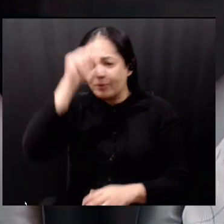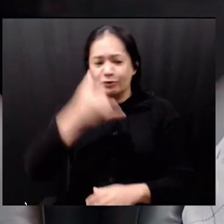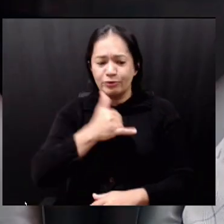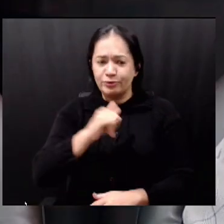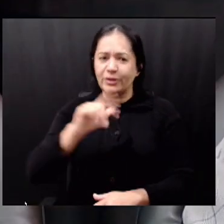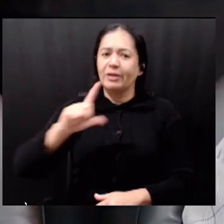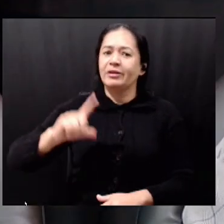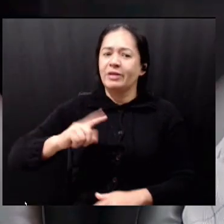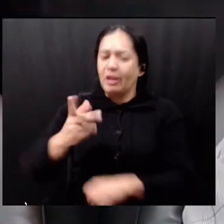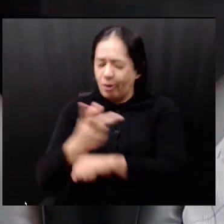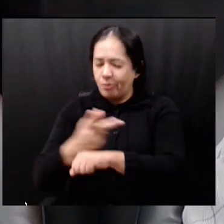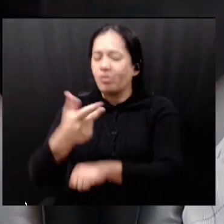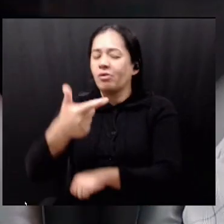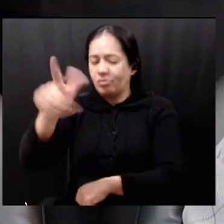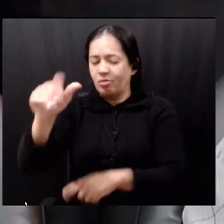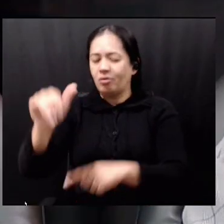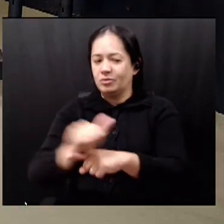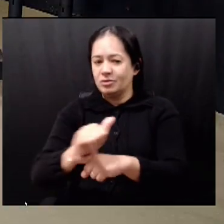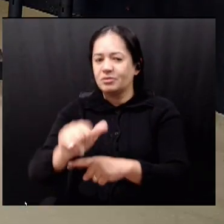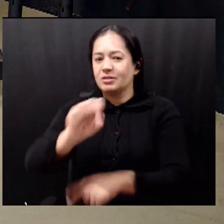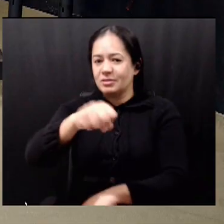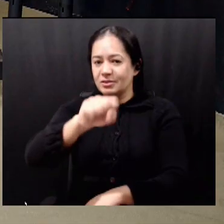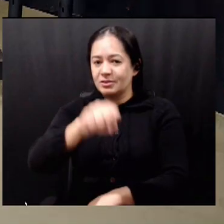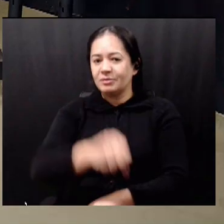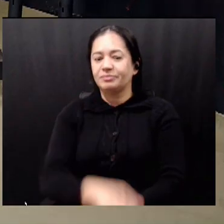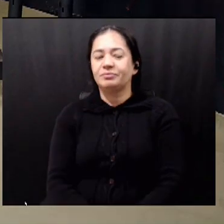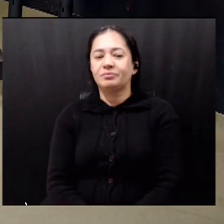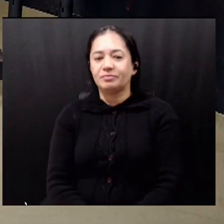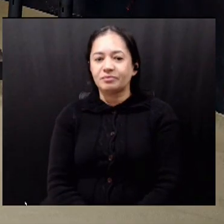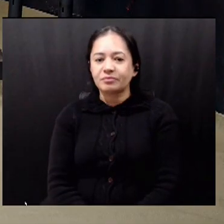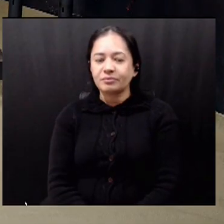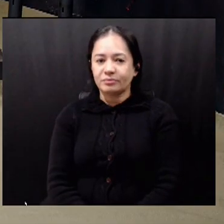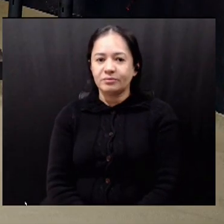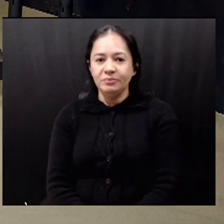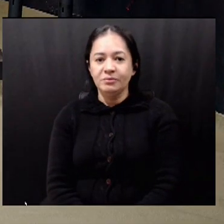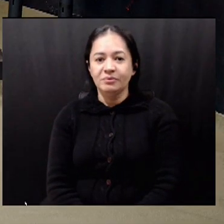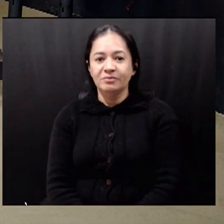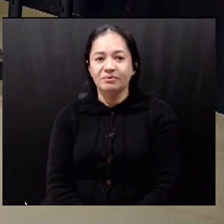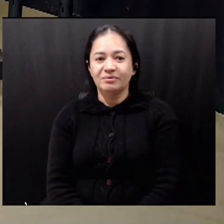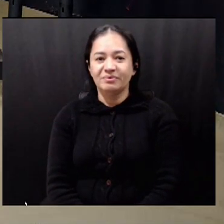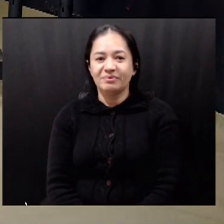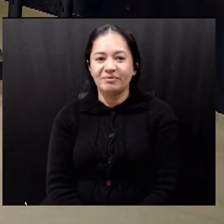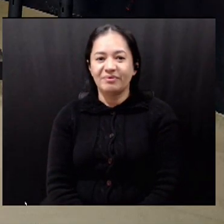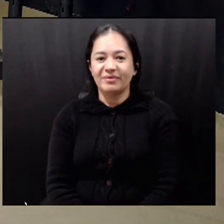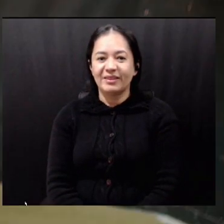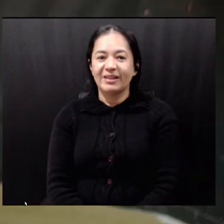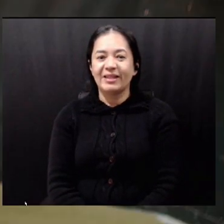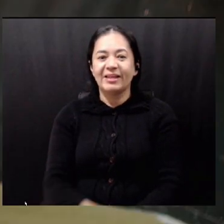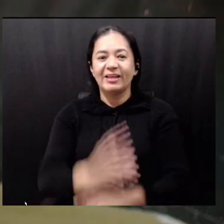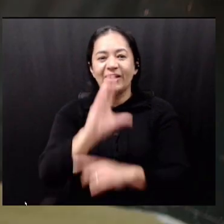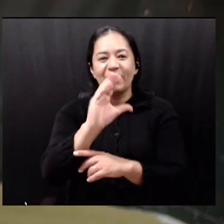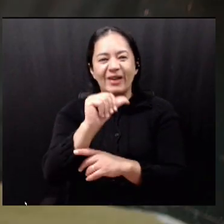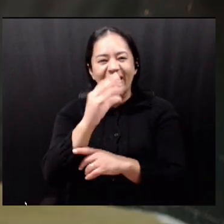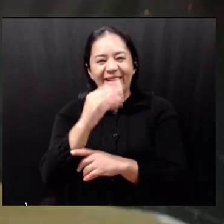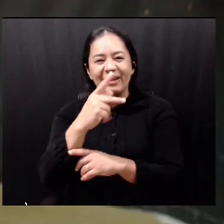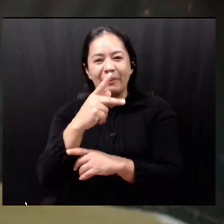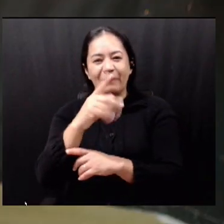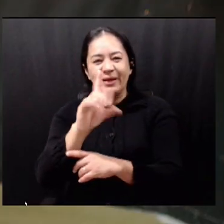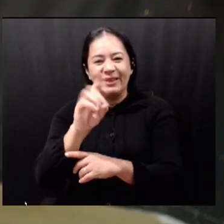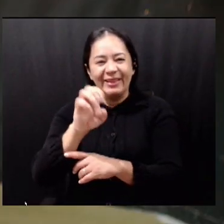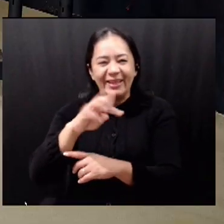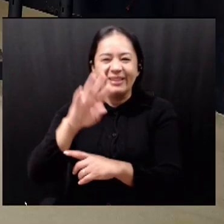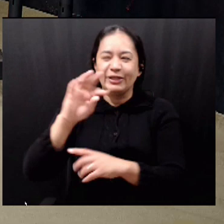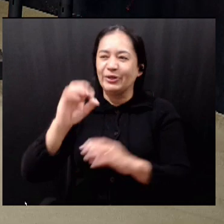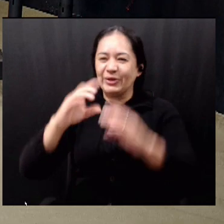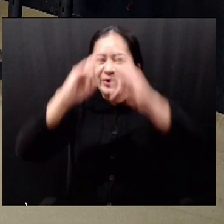outras ferramentas pra brincar. É verdade, um acampa dentro, né? Um acampamento dentro de casa, Imagina. com Muito legal lençol. fazer isso. É muito bom, né?